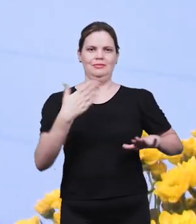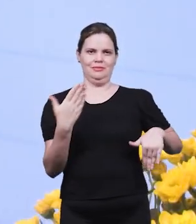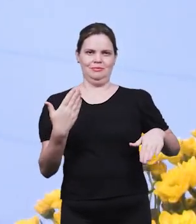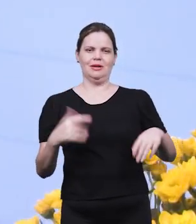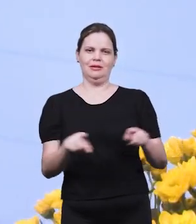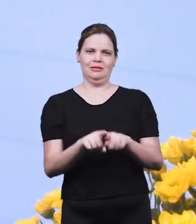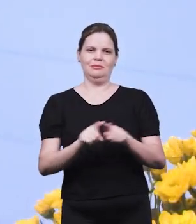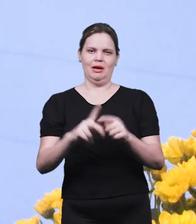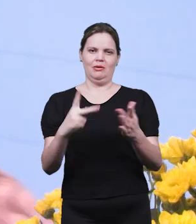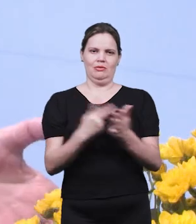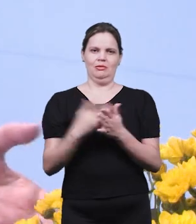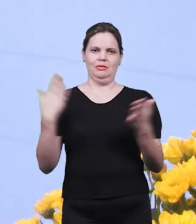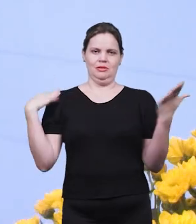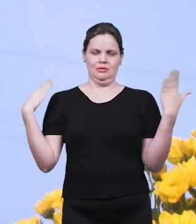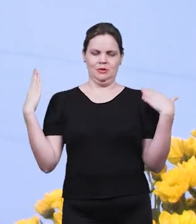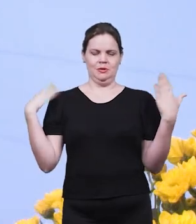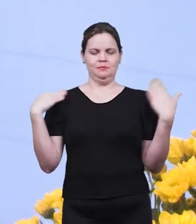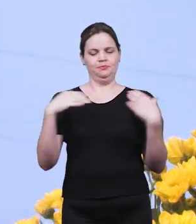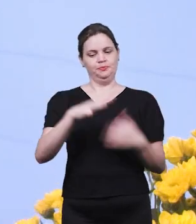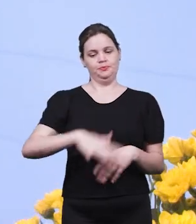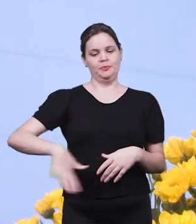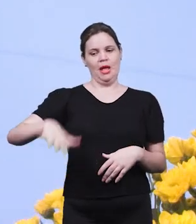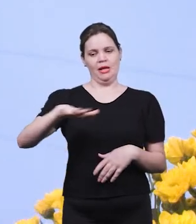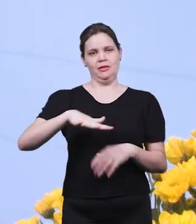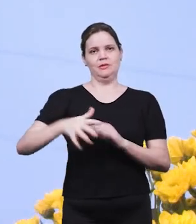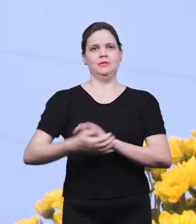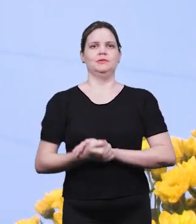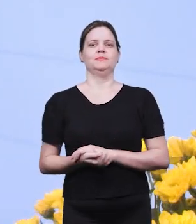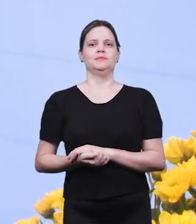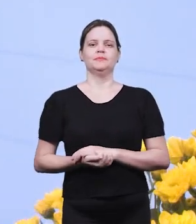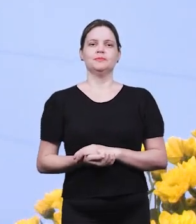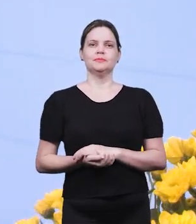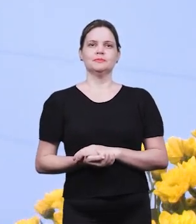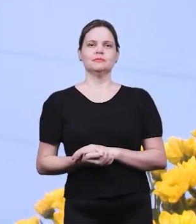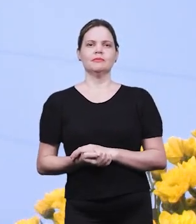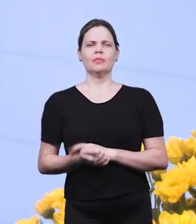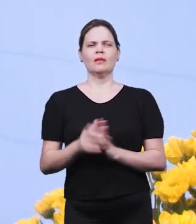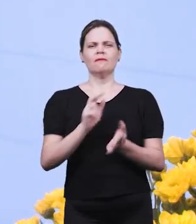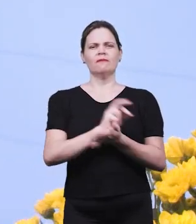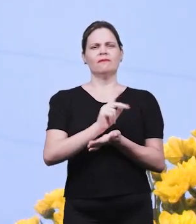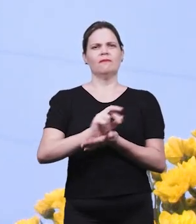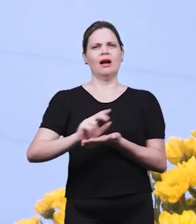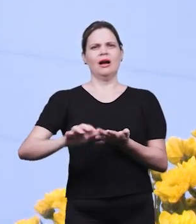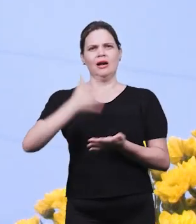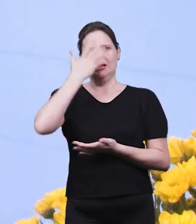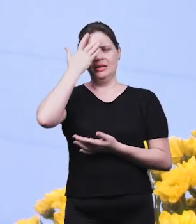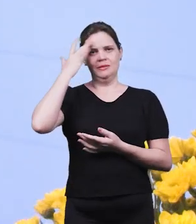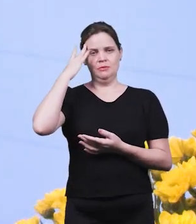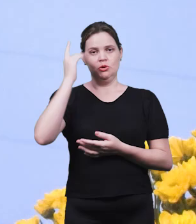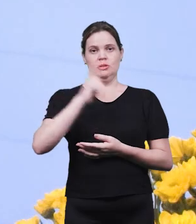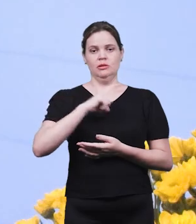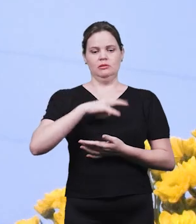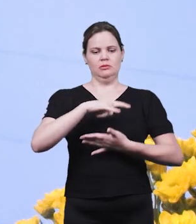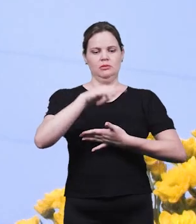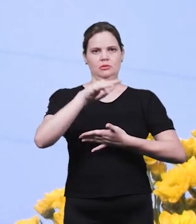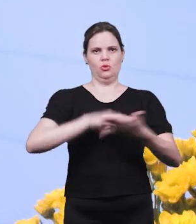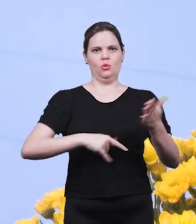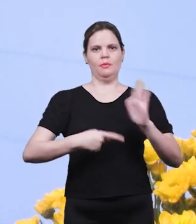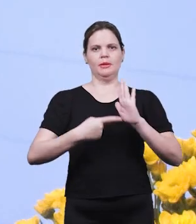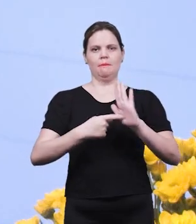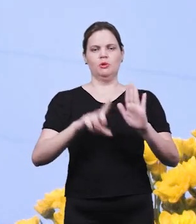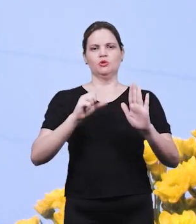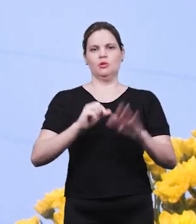e toda religião litorânea, é que muitas pessoas têm seu título de domínio